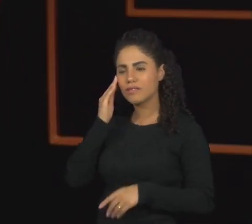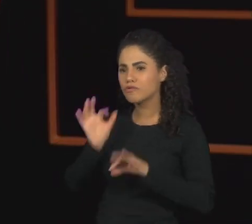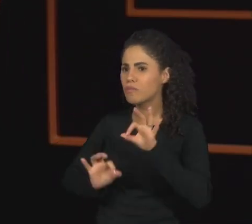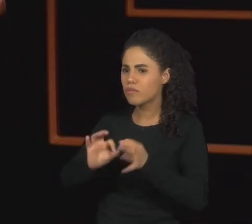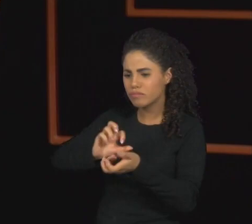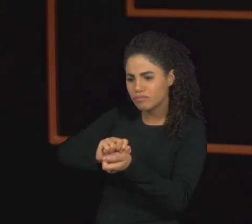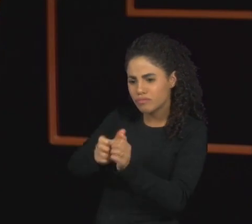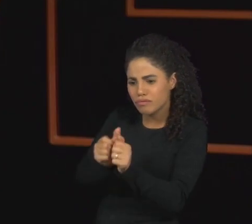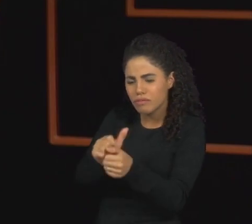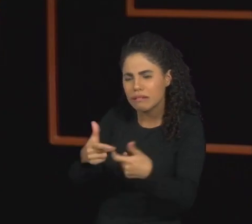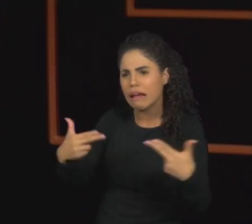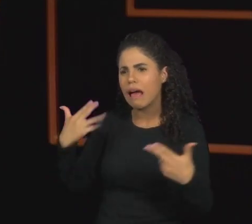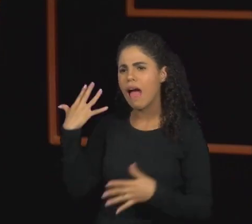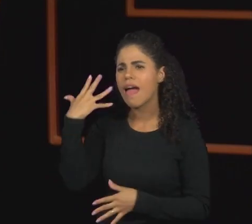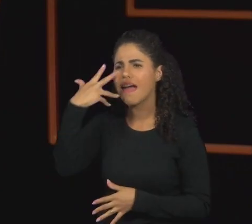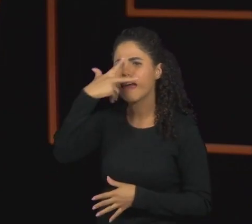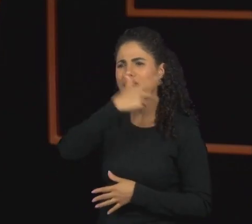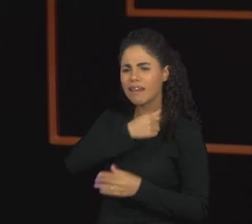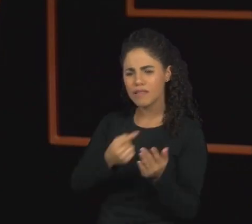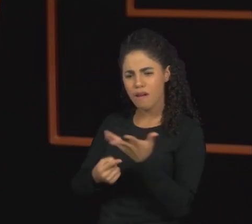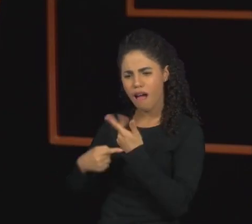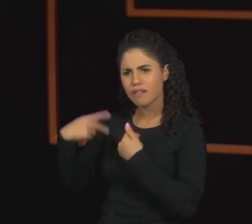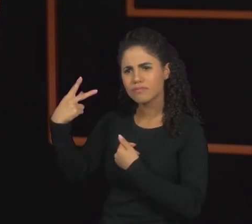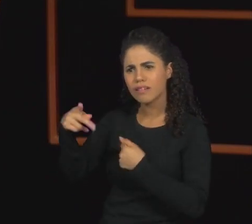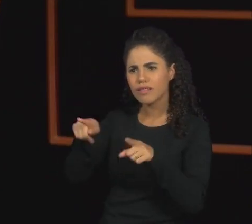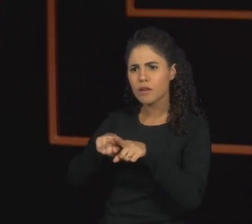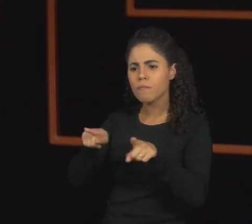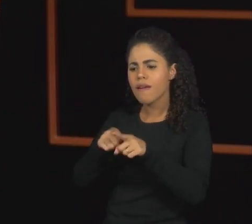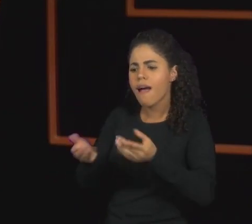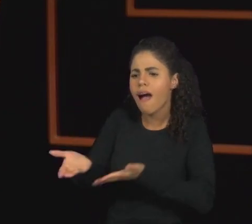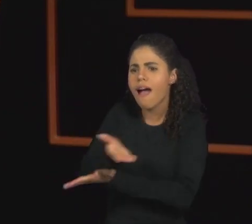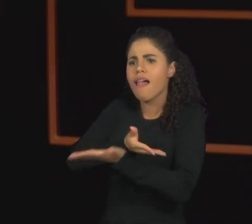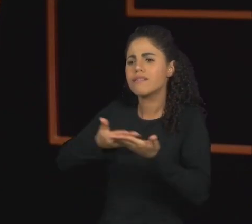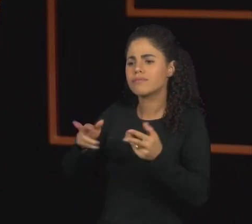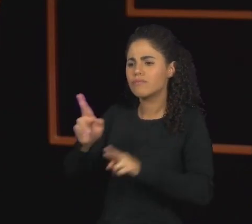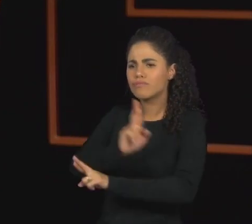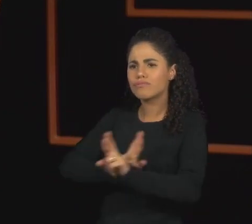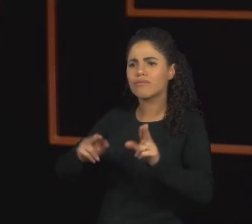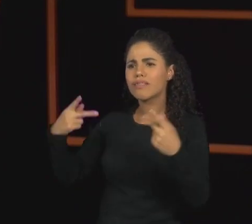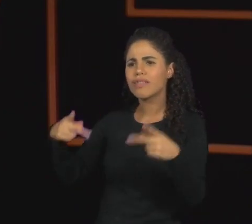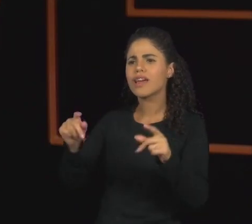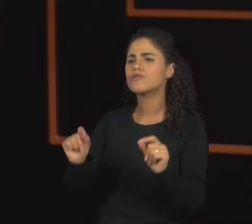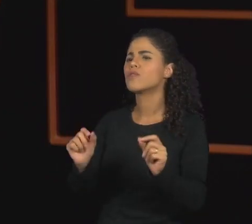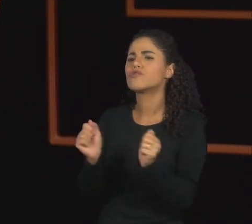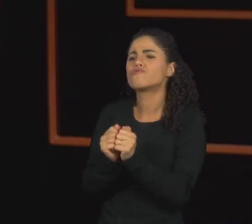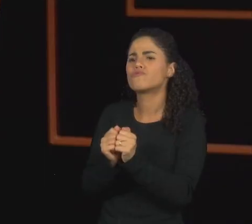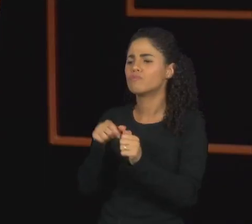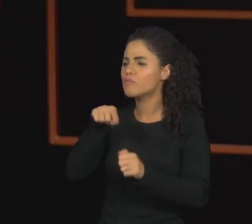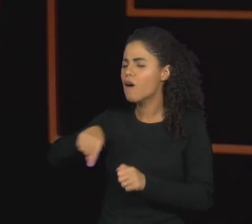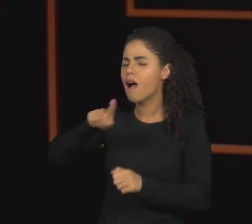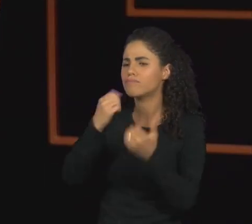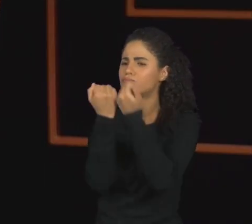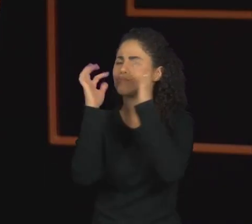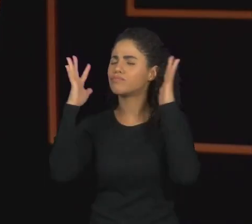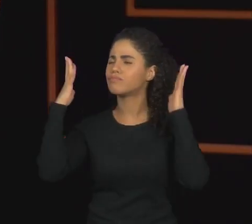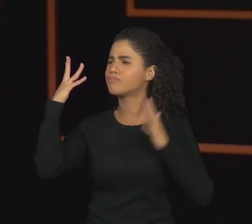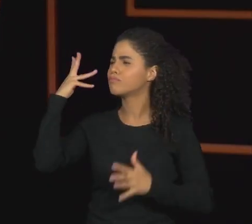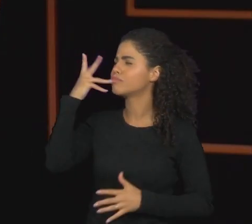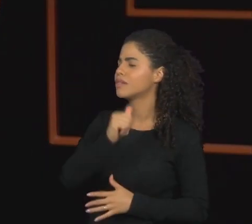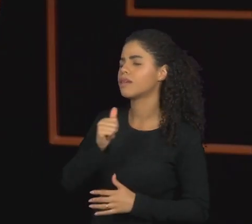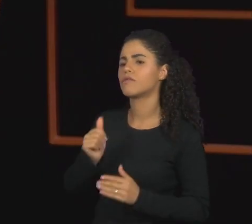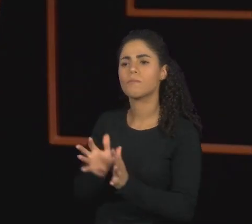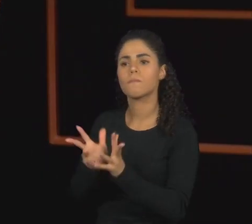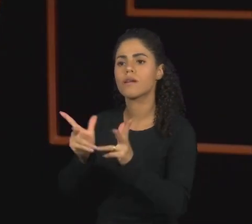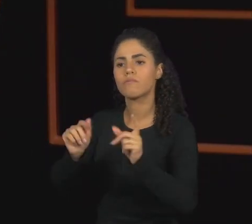a arte deles é belíssima, a relação deles com a natureza é belíssima, é comovente, é maravilhoso, precisa sempre